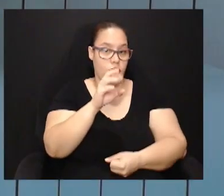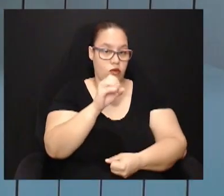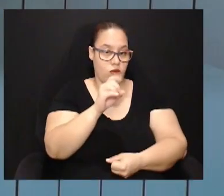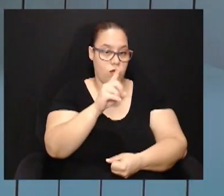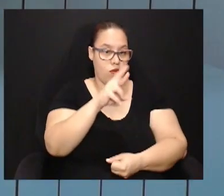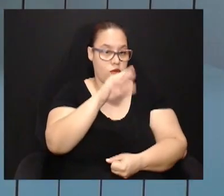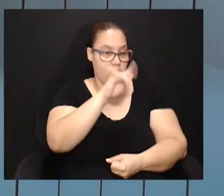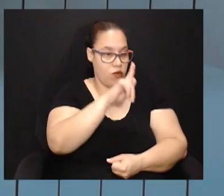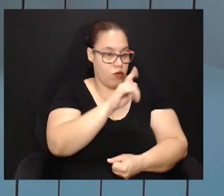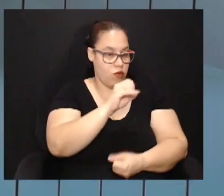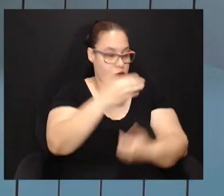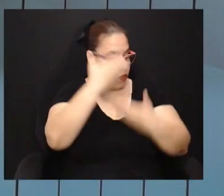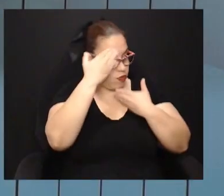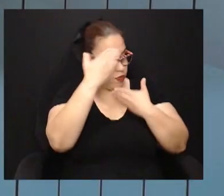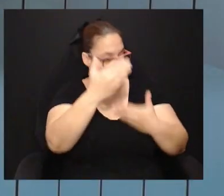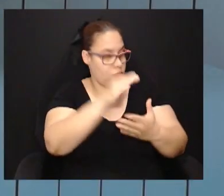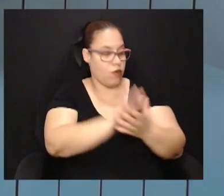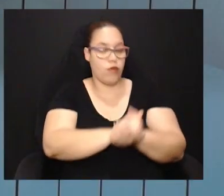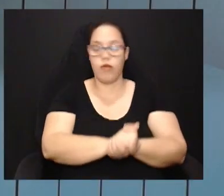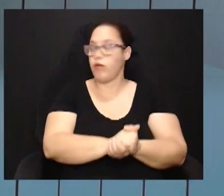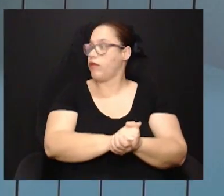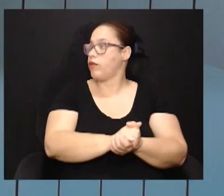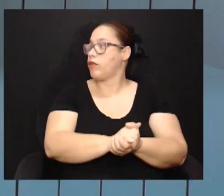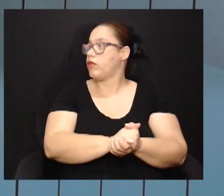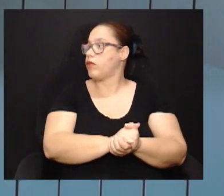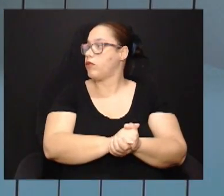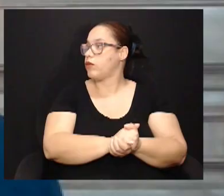bem-vindo, Rodrigo. Obrigada pela sua participação.